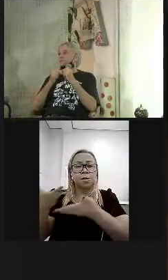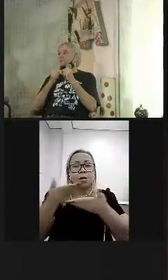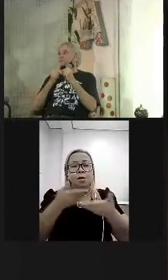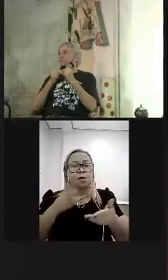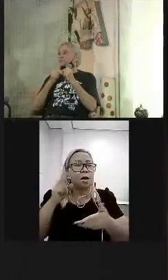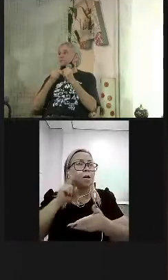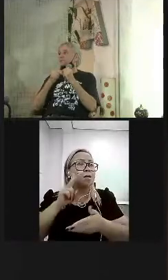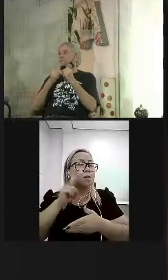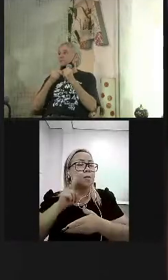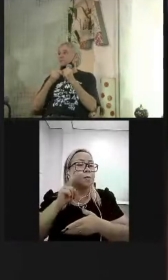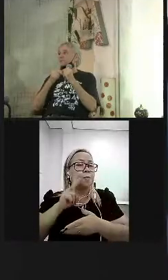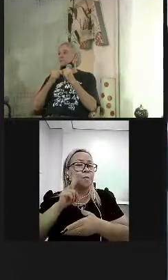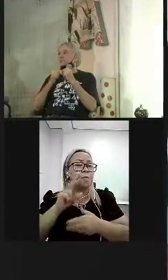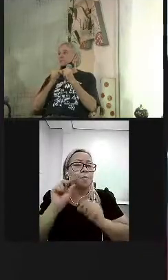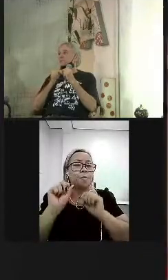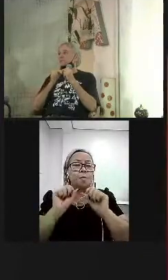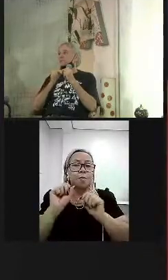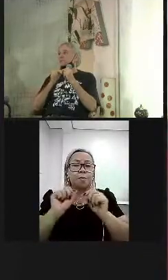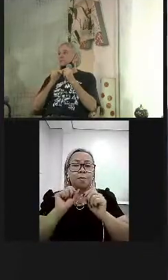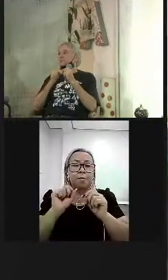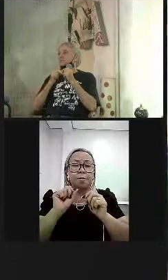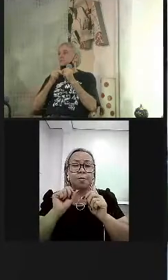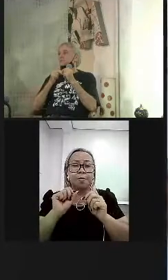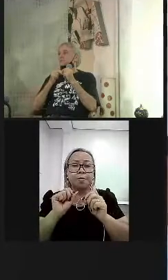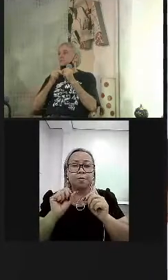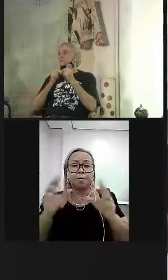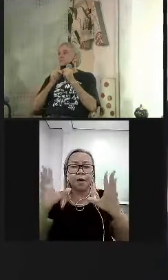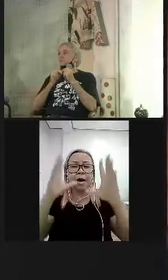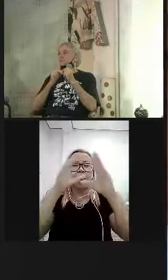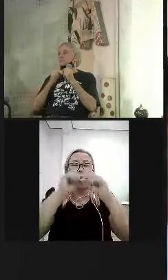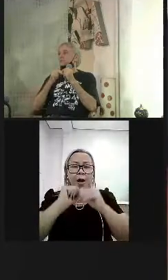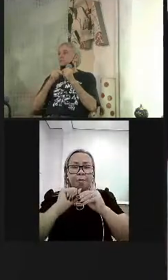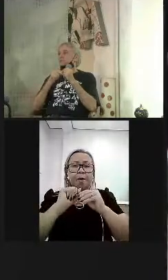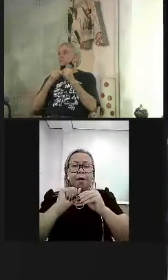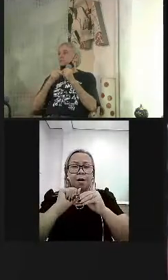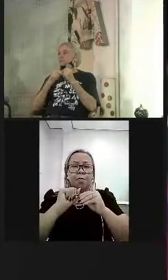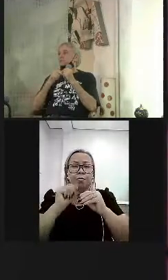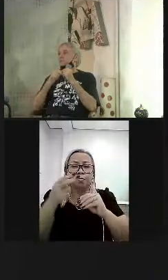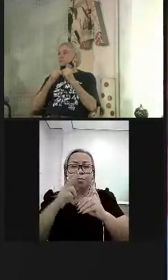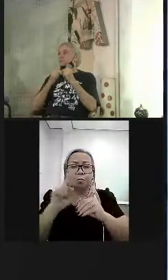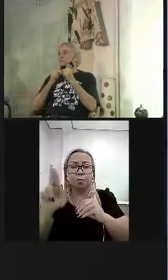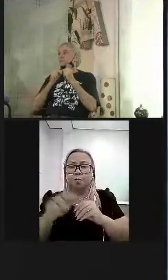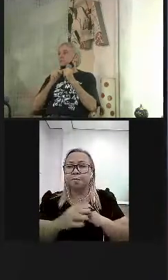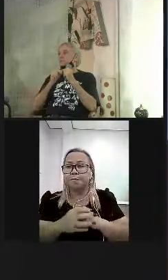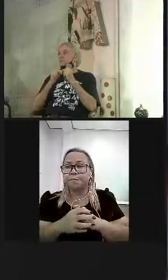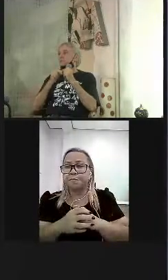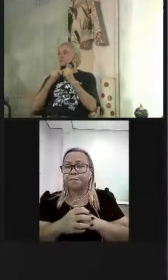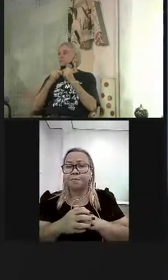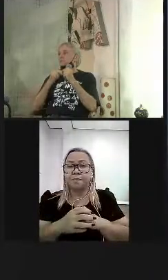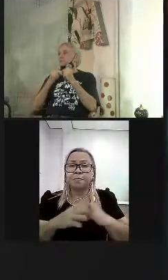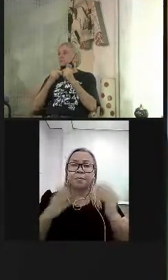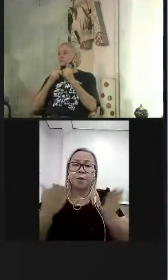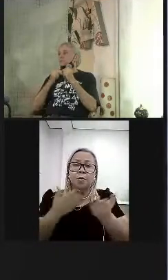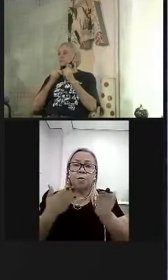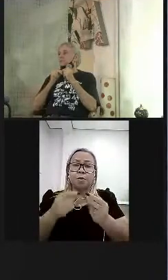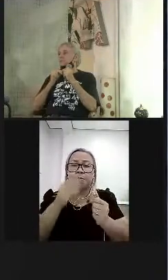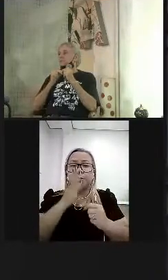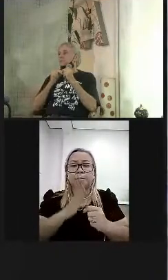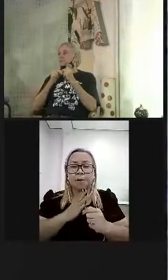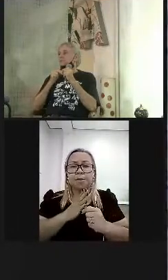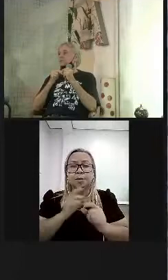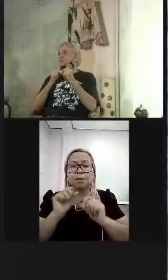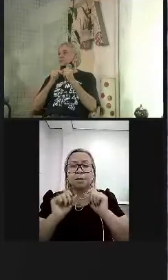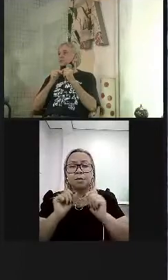memória, né, que eu chamei de apagões na história da contemporânea brasileira,